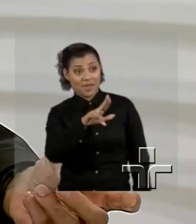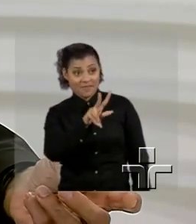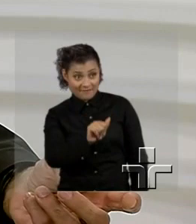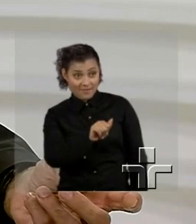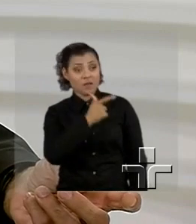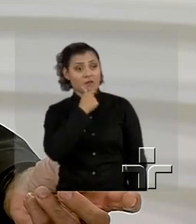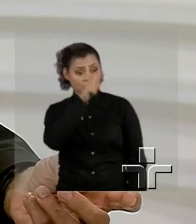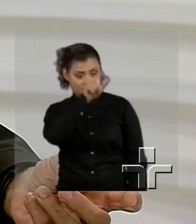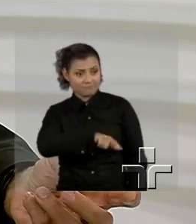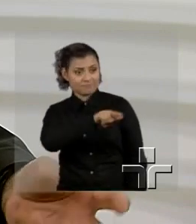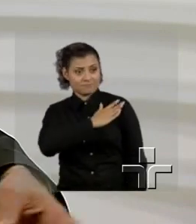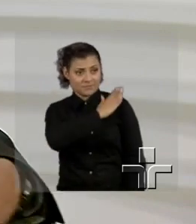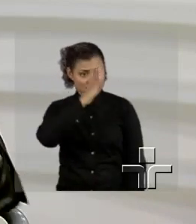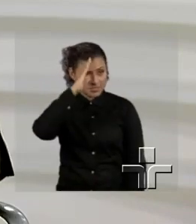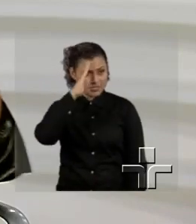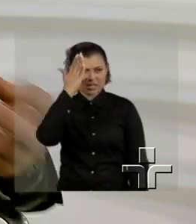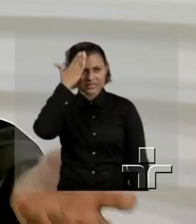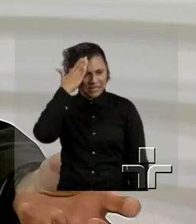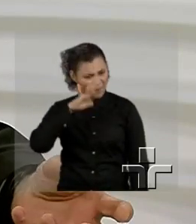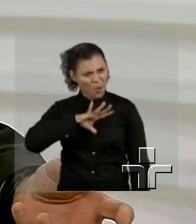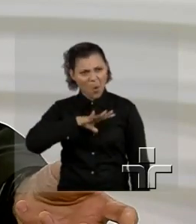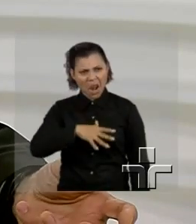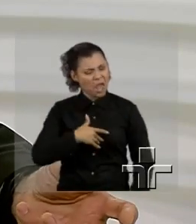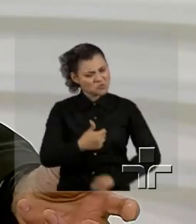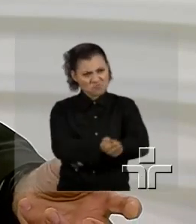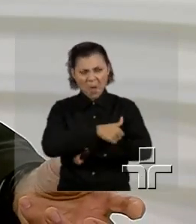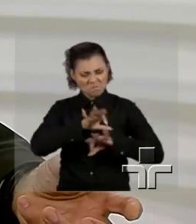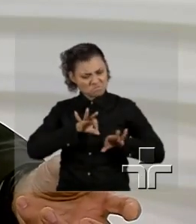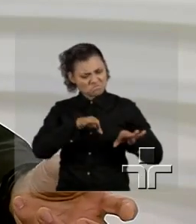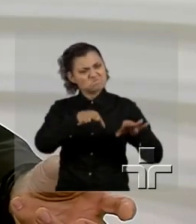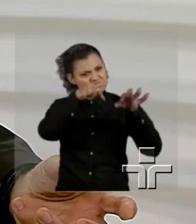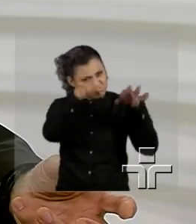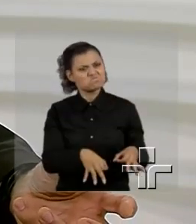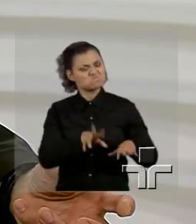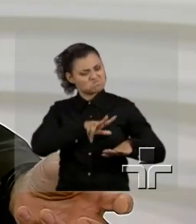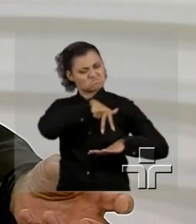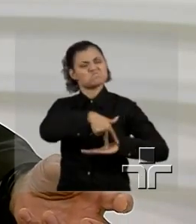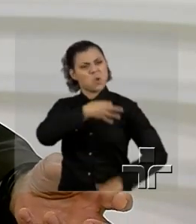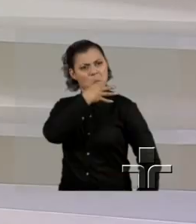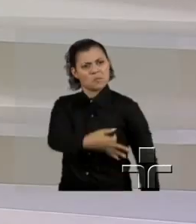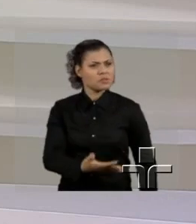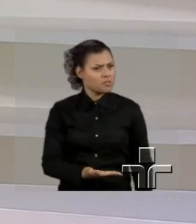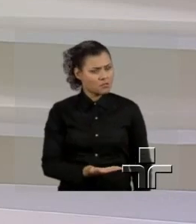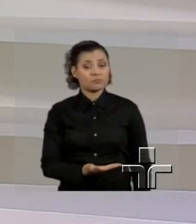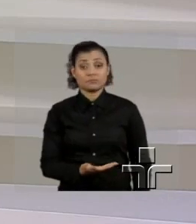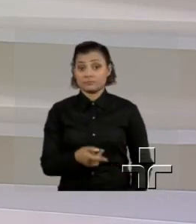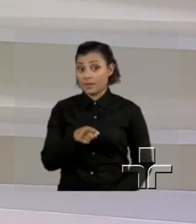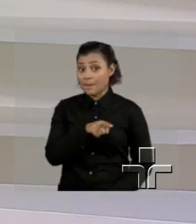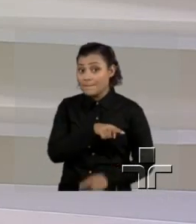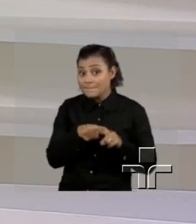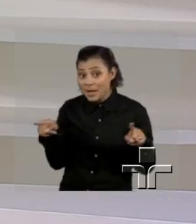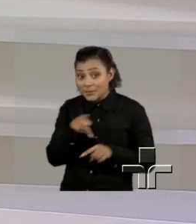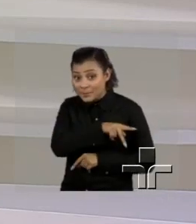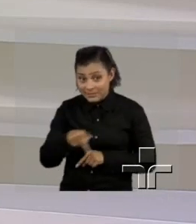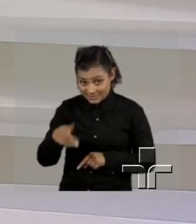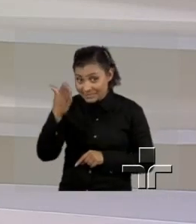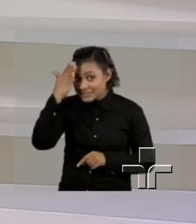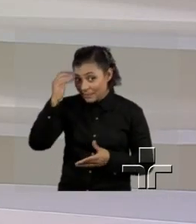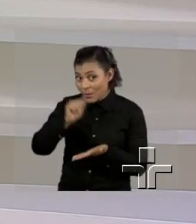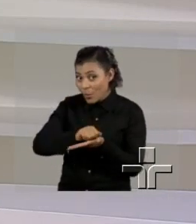eu vou classificar você como inimigo. Então, você tem grupos que são simplistas no seu